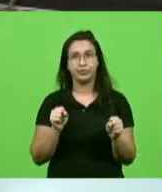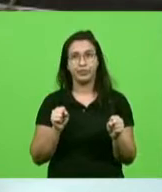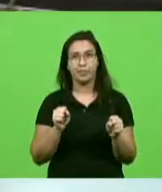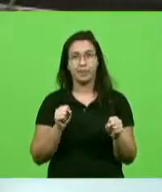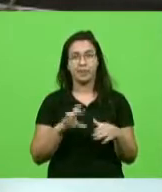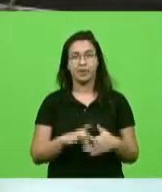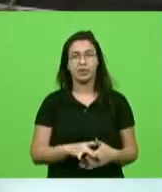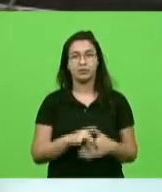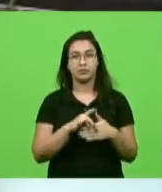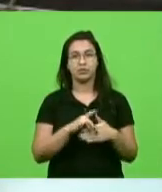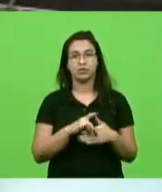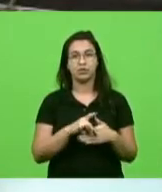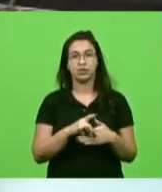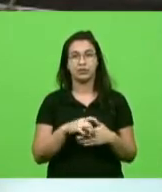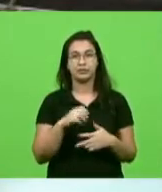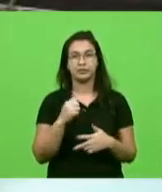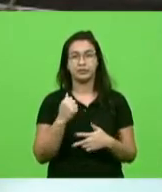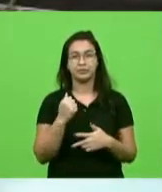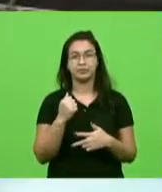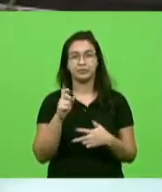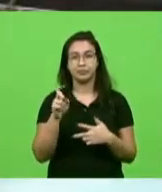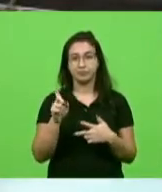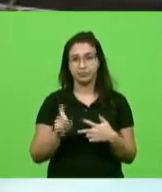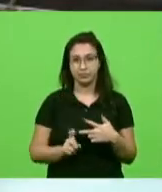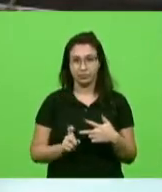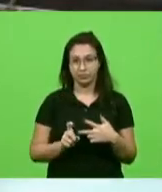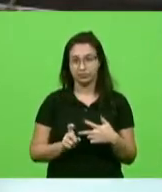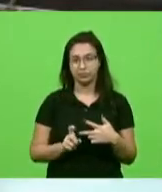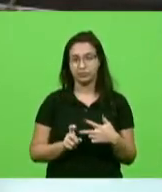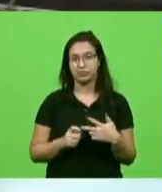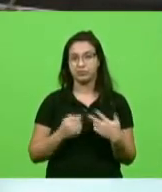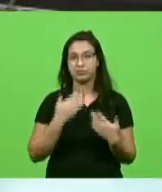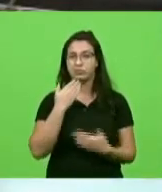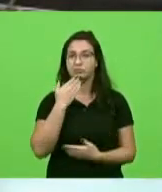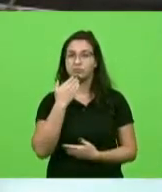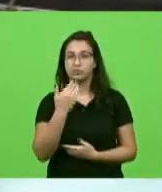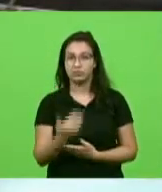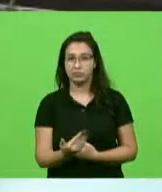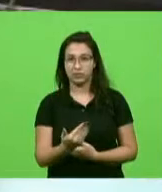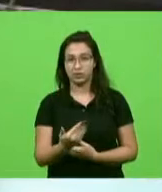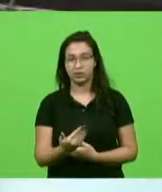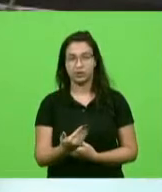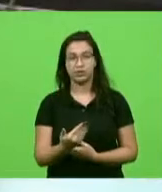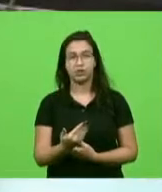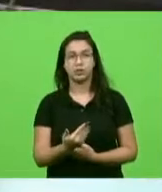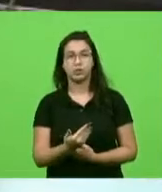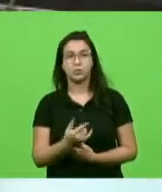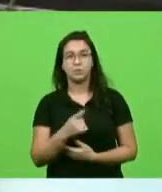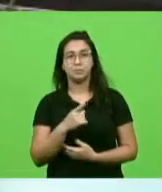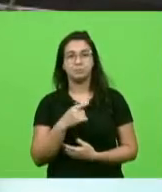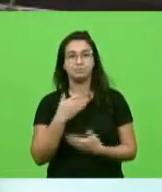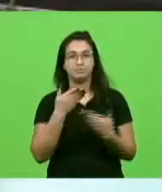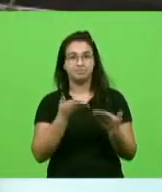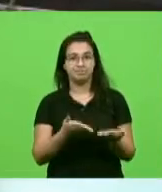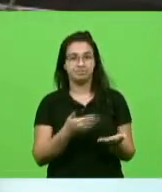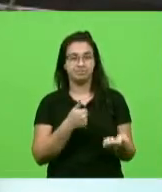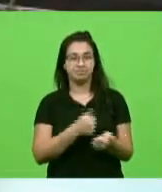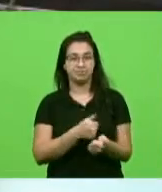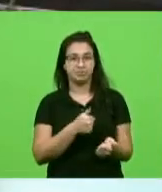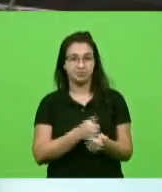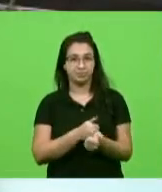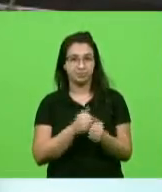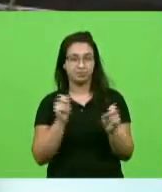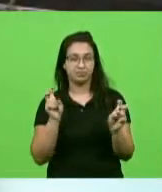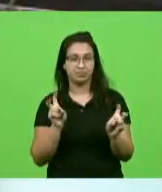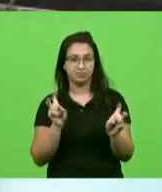do Poder Executivo catarinense pretende, no citado pedido, perquirir a esse tribunal, abre